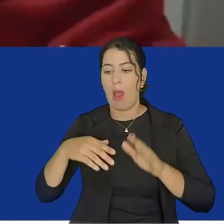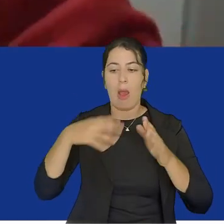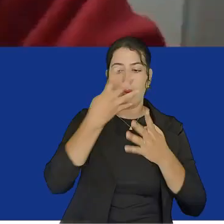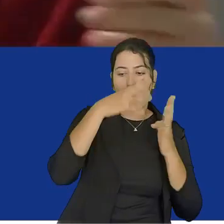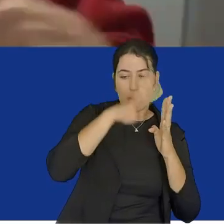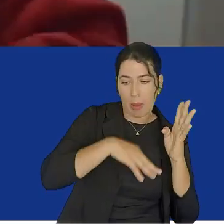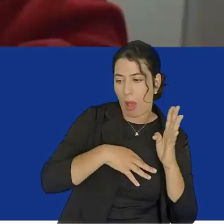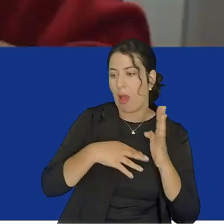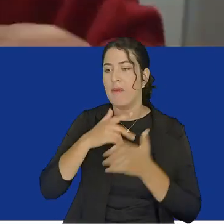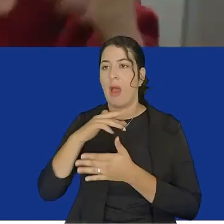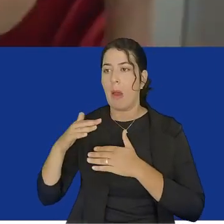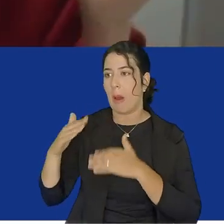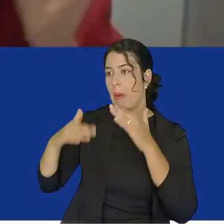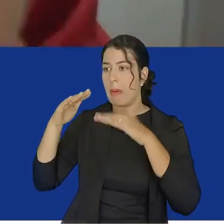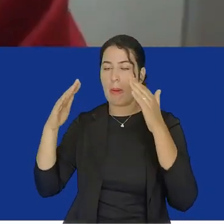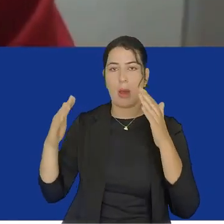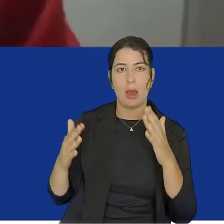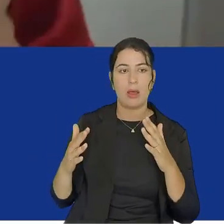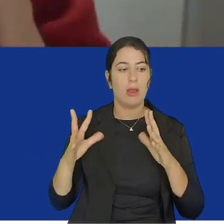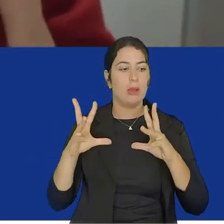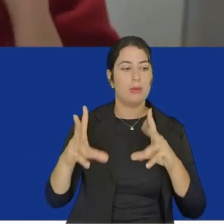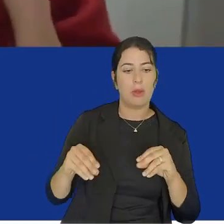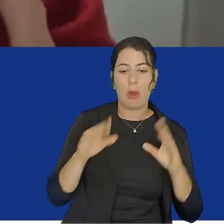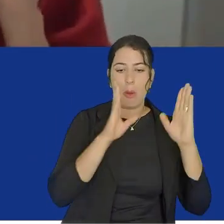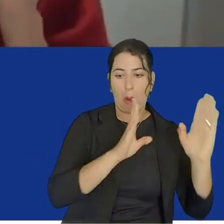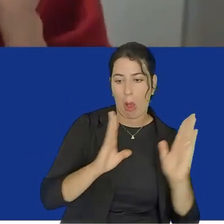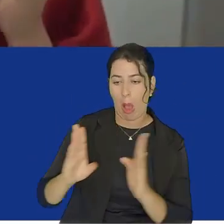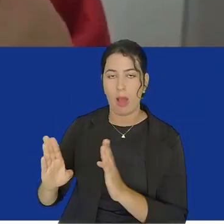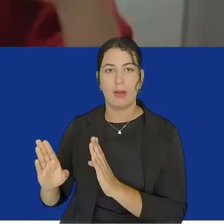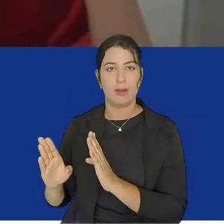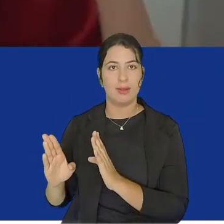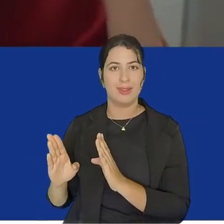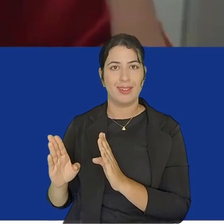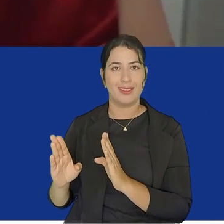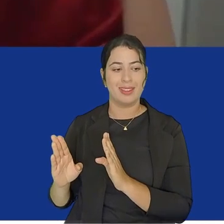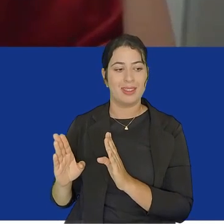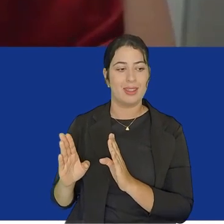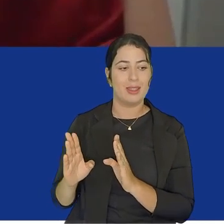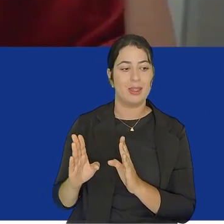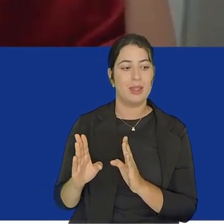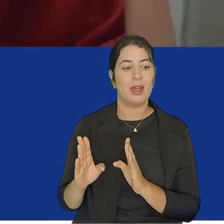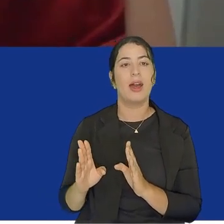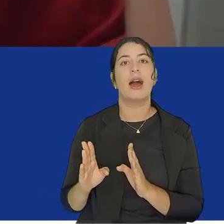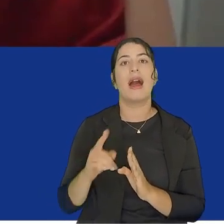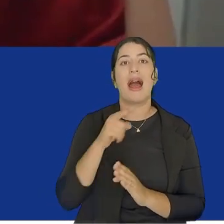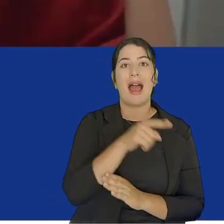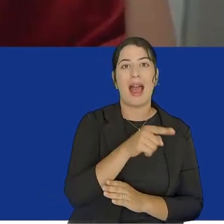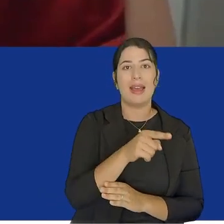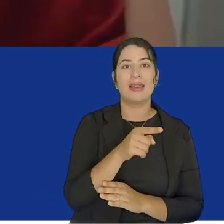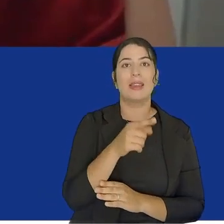tudo certo, a gente tem que ter aqui todo um fluxo. E as pessoas, não é, reunião de novo é perda